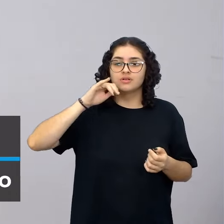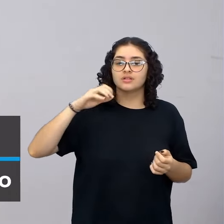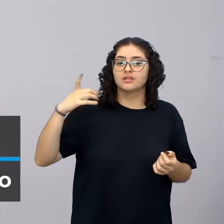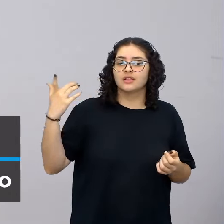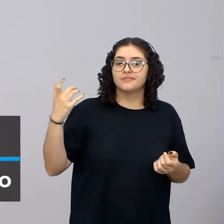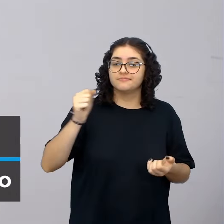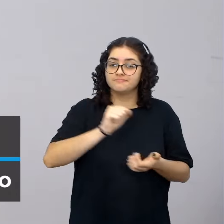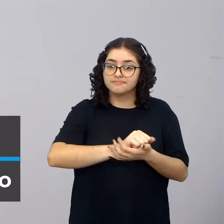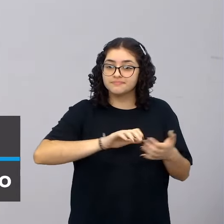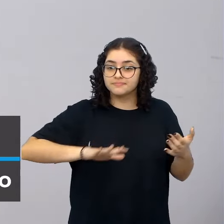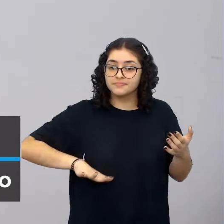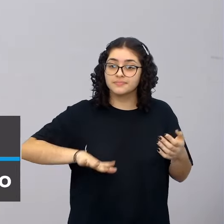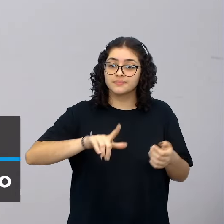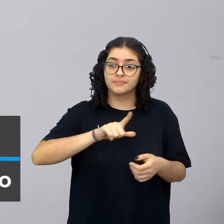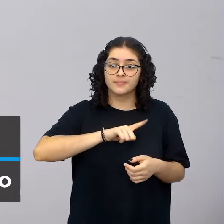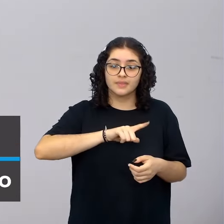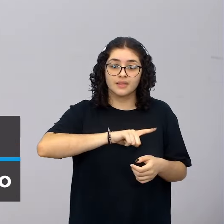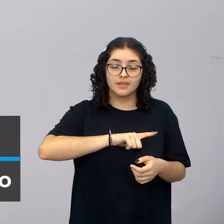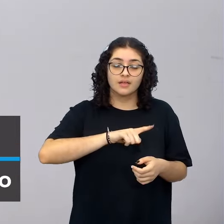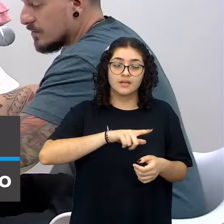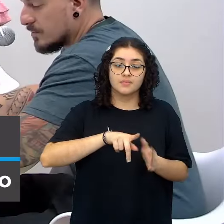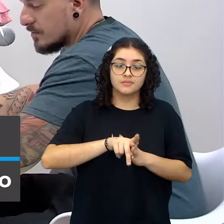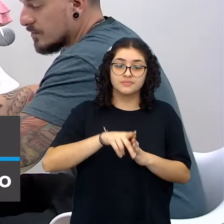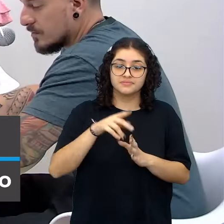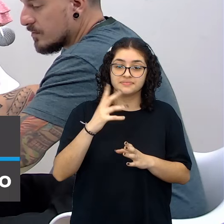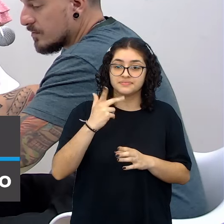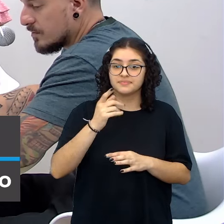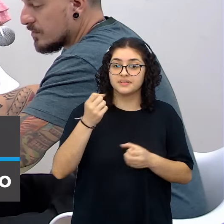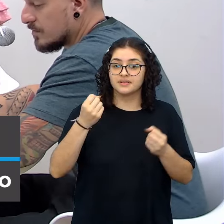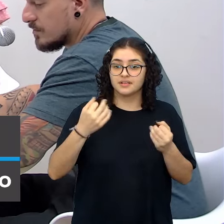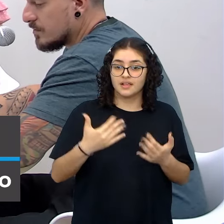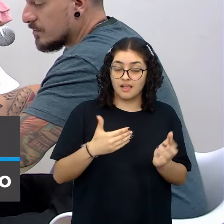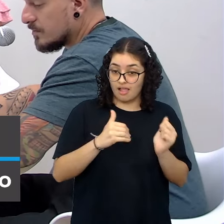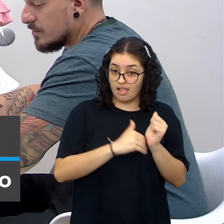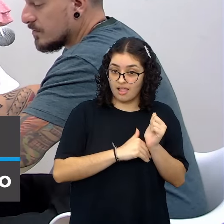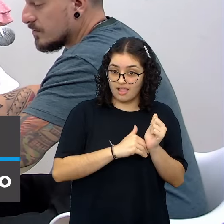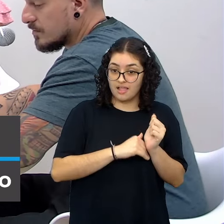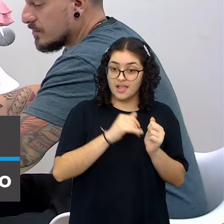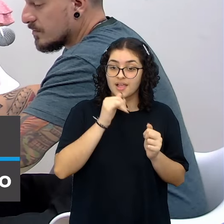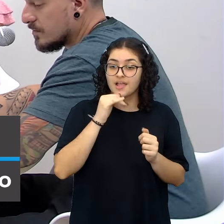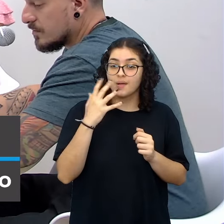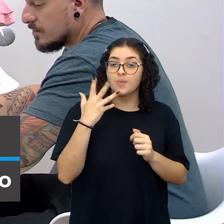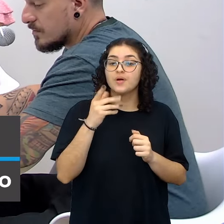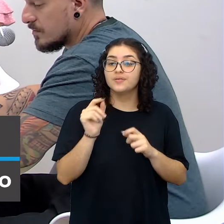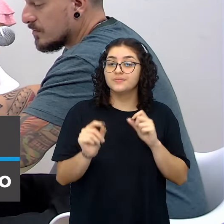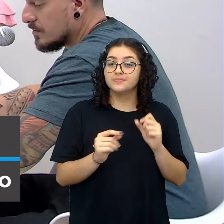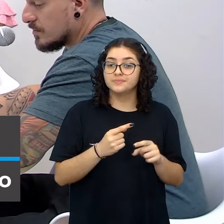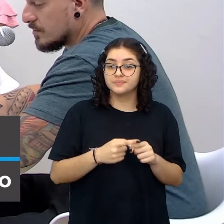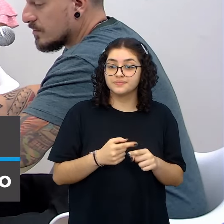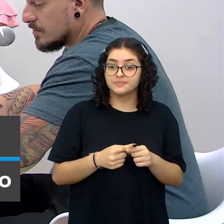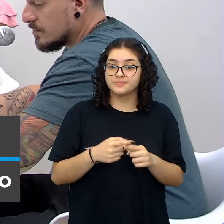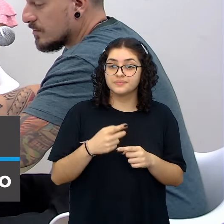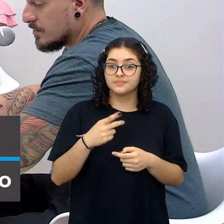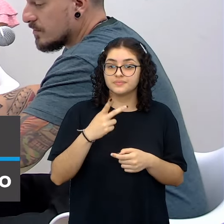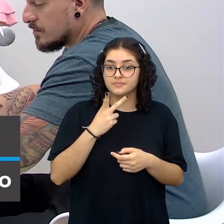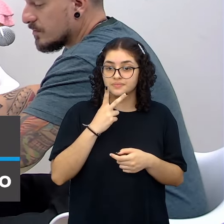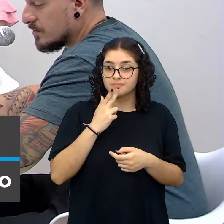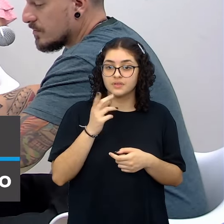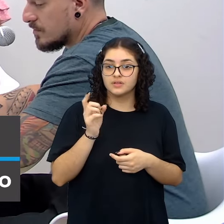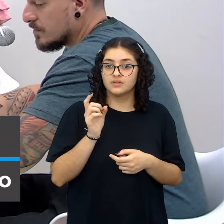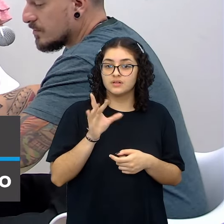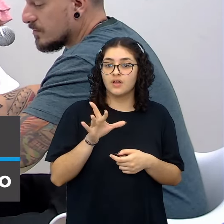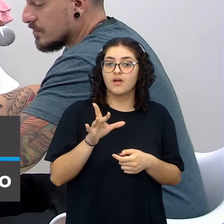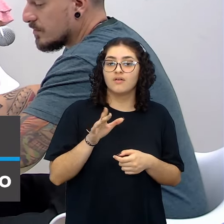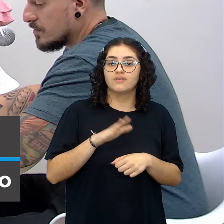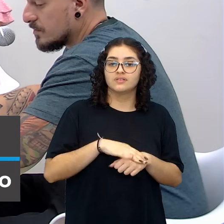que tem uma atividade que é bonitinha, que eles vão falar das senhas, quando eu falo bonitinha, é porque ela traz mais do que só fazer